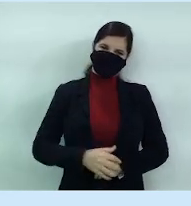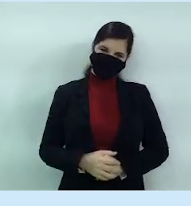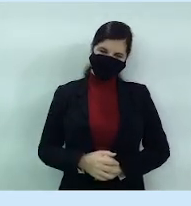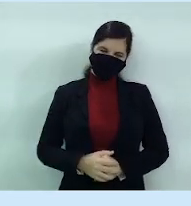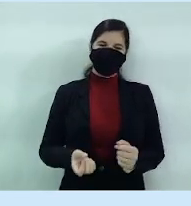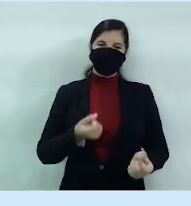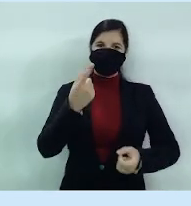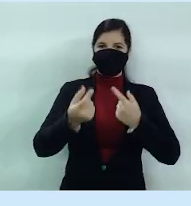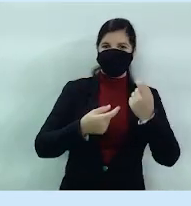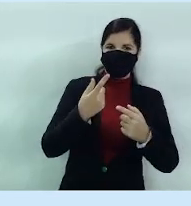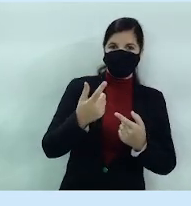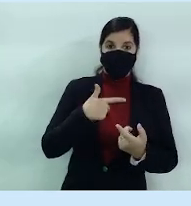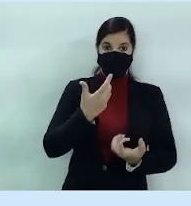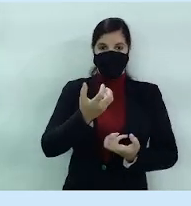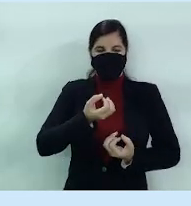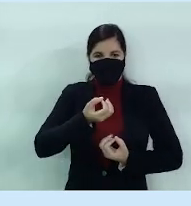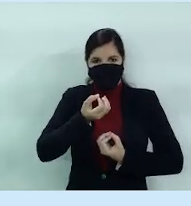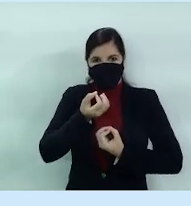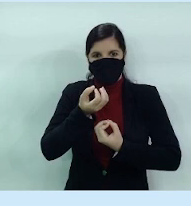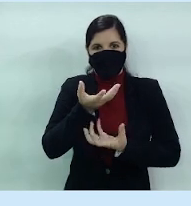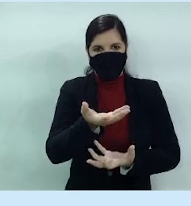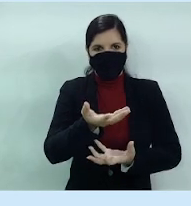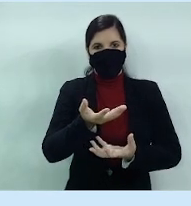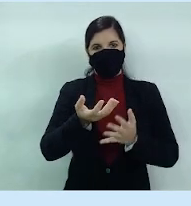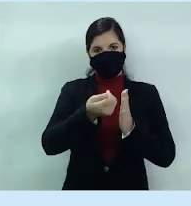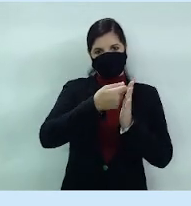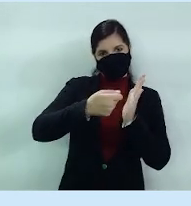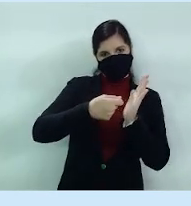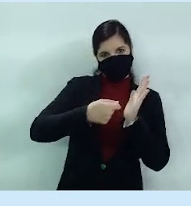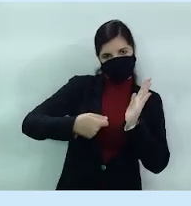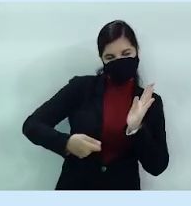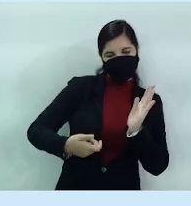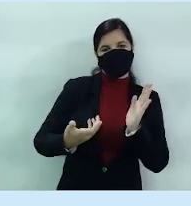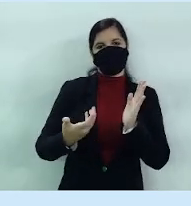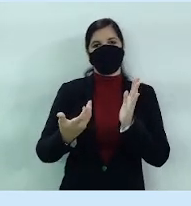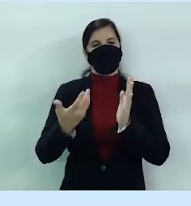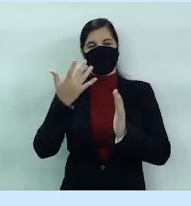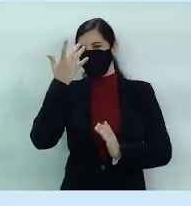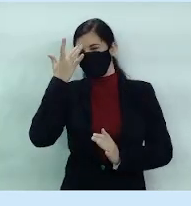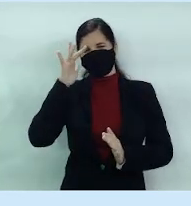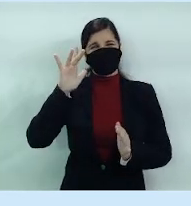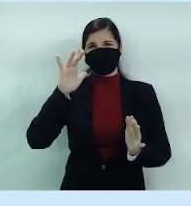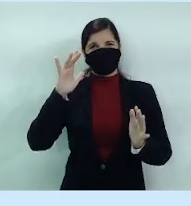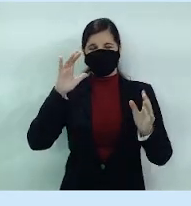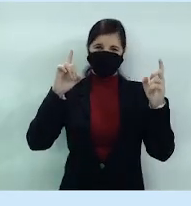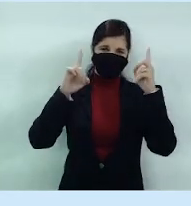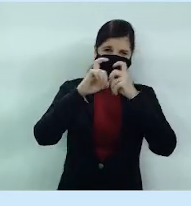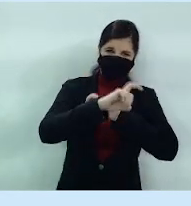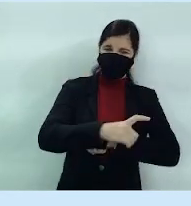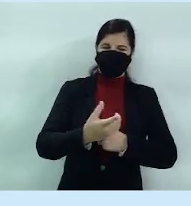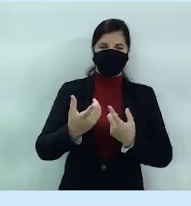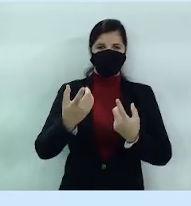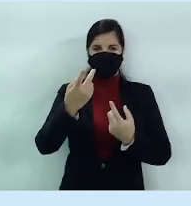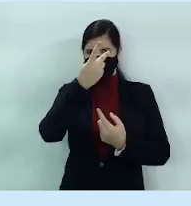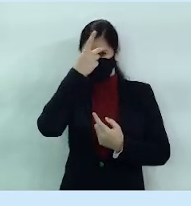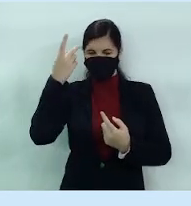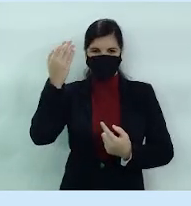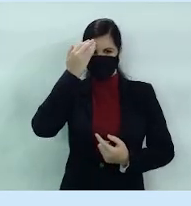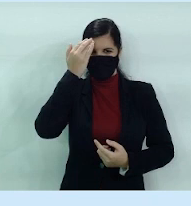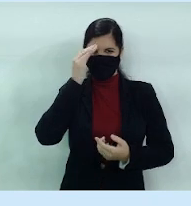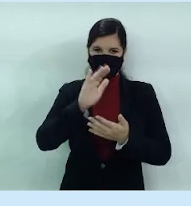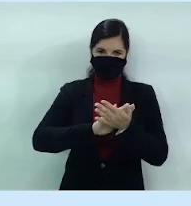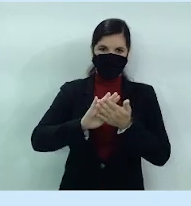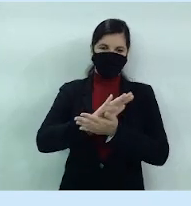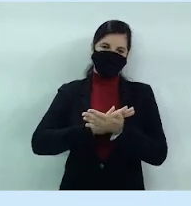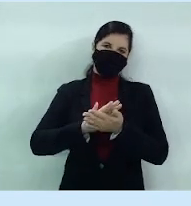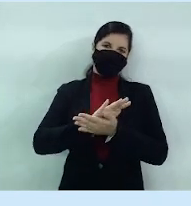vezes a gente quer falar alguma coisa, quer escrever algo e muitas vezes nós não somos bem compreendidos.